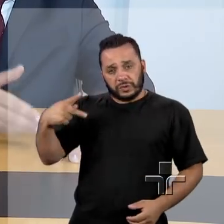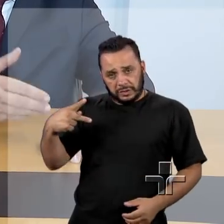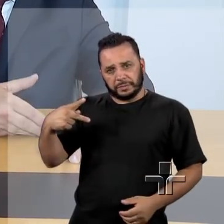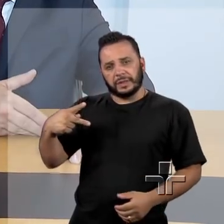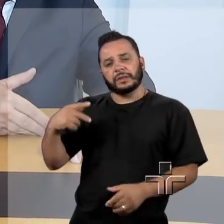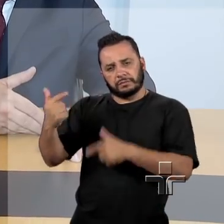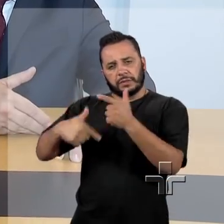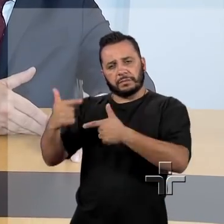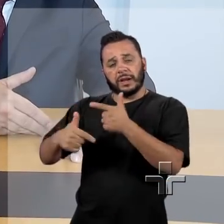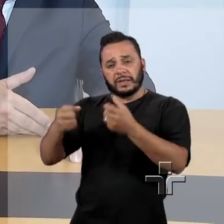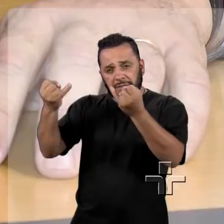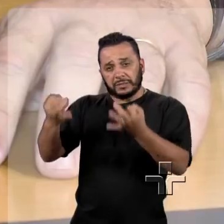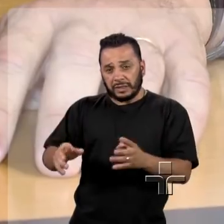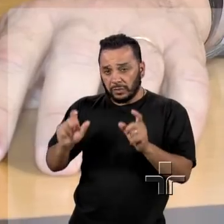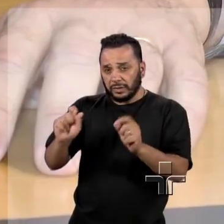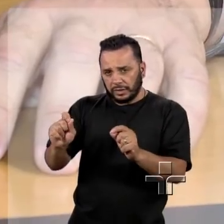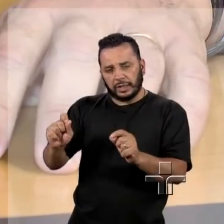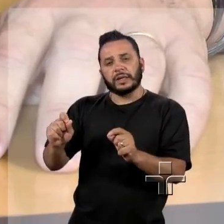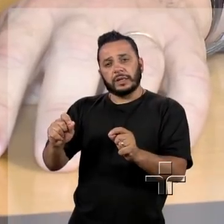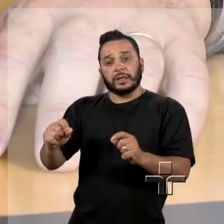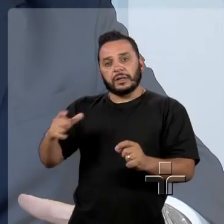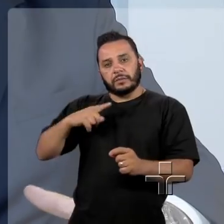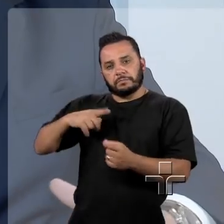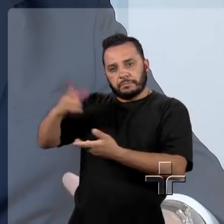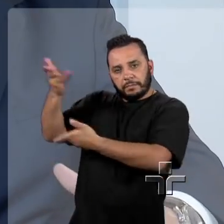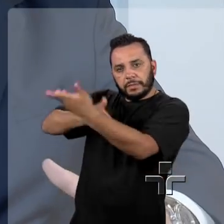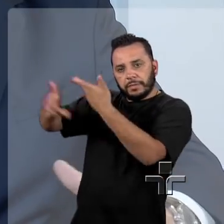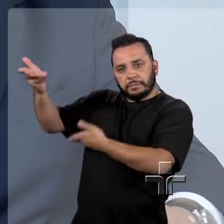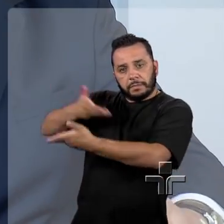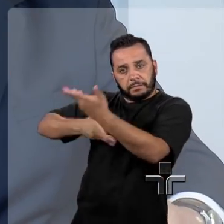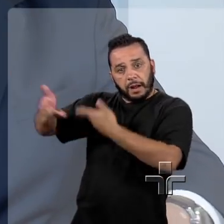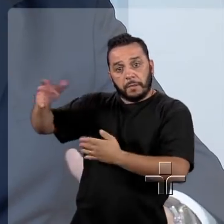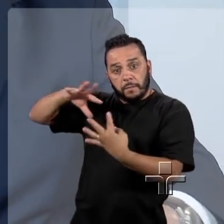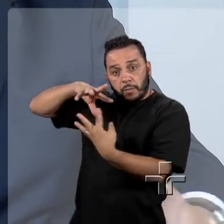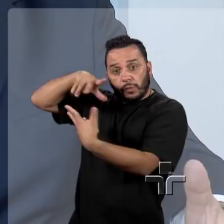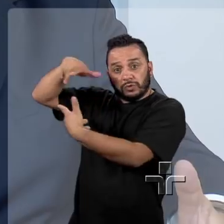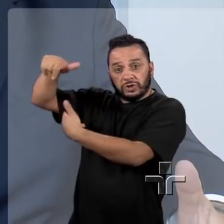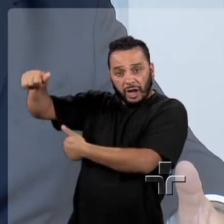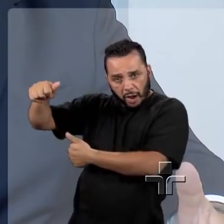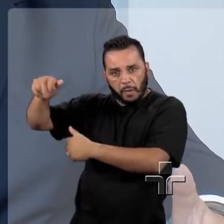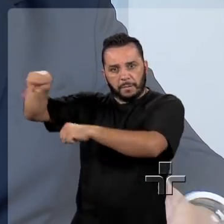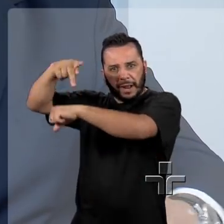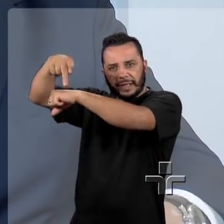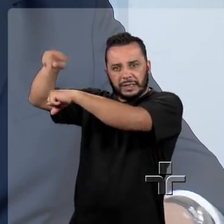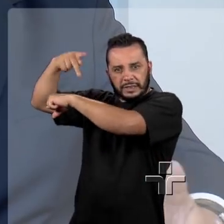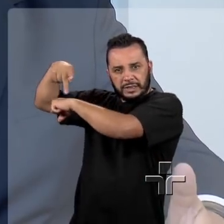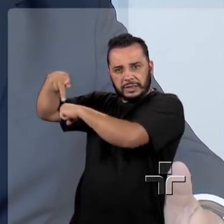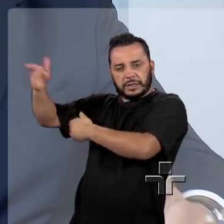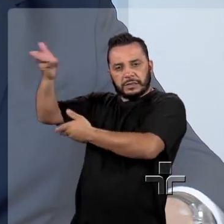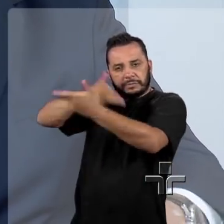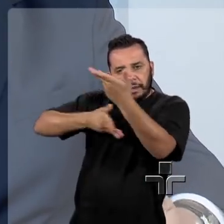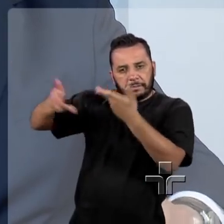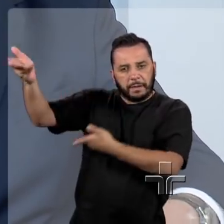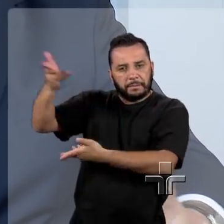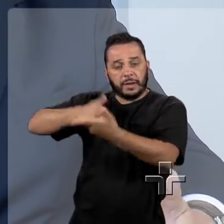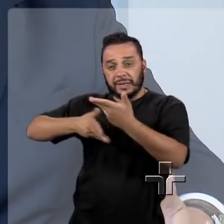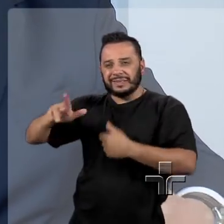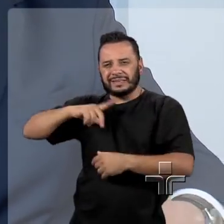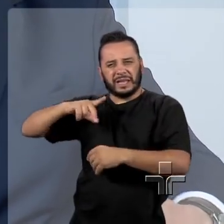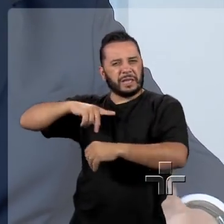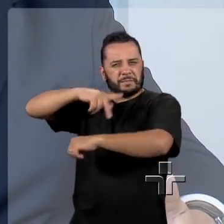melhorar os mecanismos de cooperação internacional. O objetivo é o maior número possível de